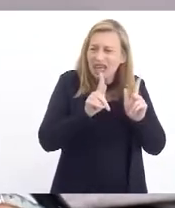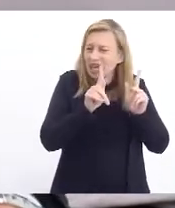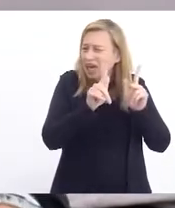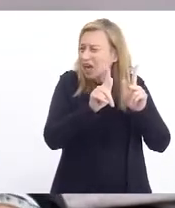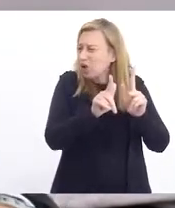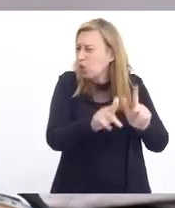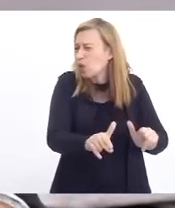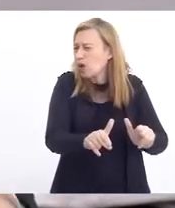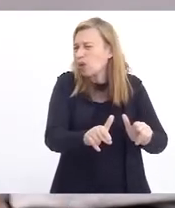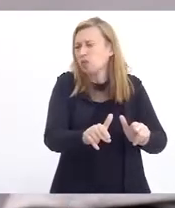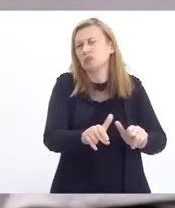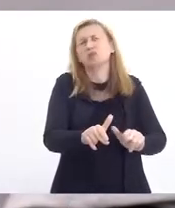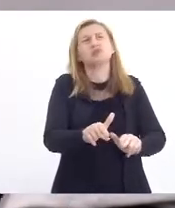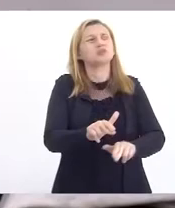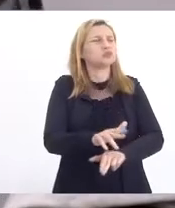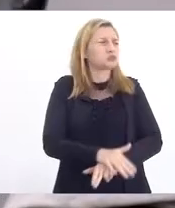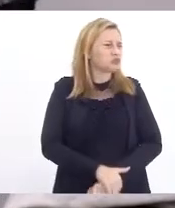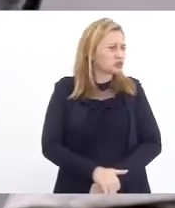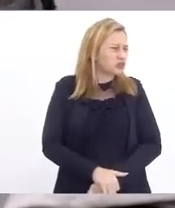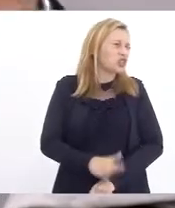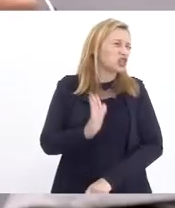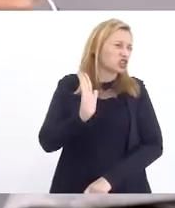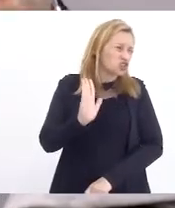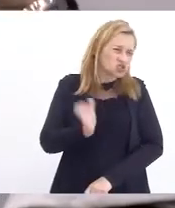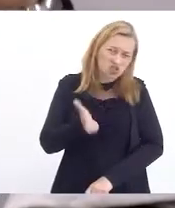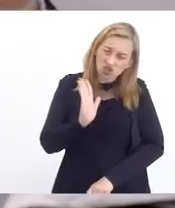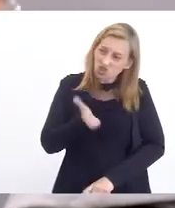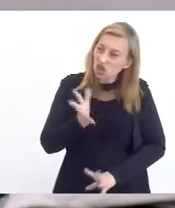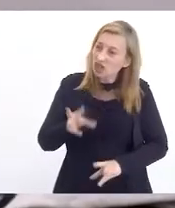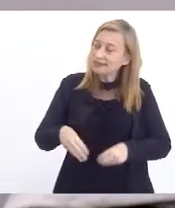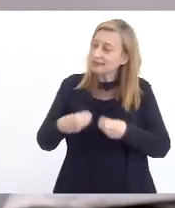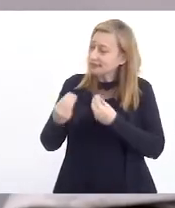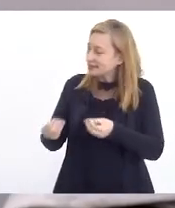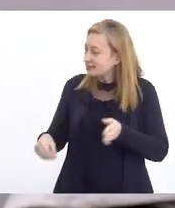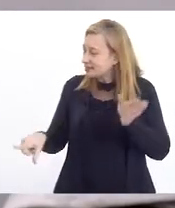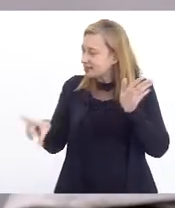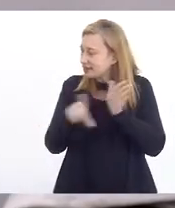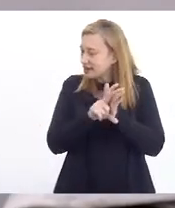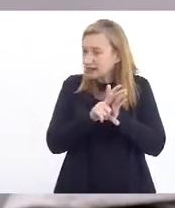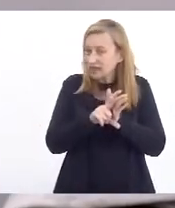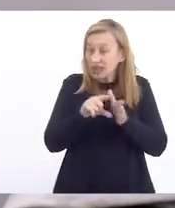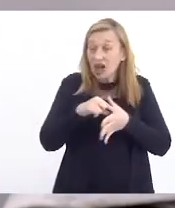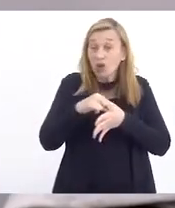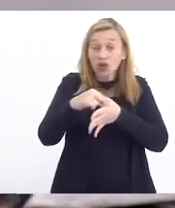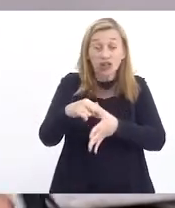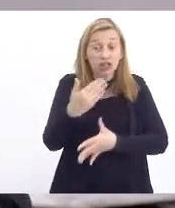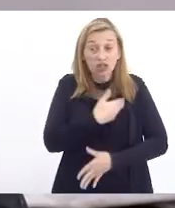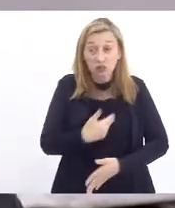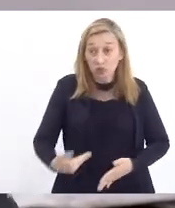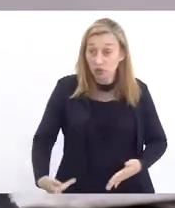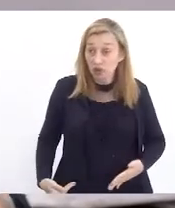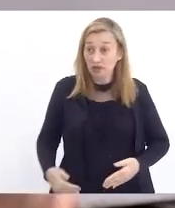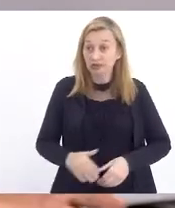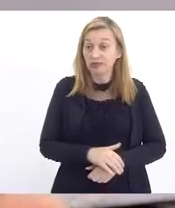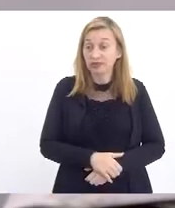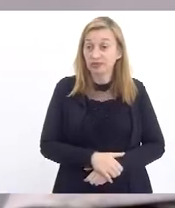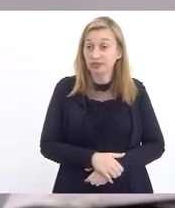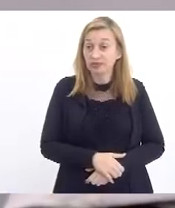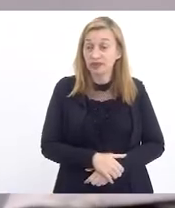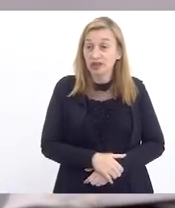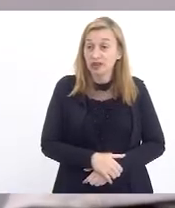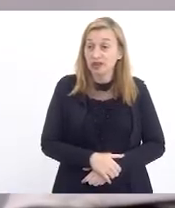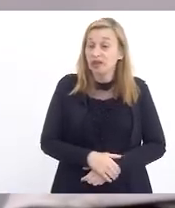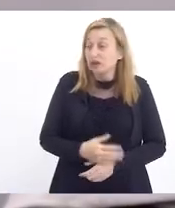coisa. Mesma coisa. Eu já dei esse projeto, eu já dei essa lei ao líder do governo, para pedir